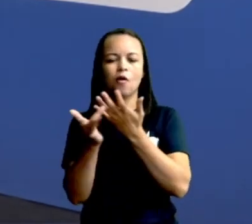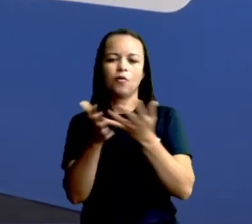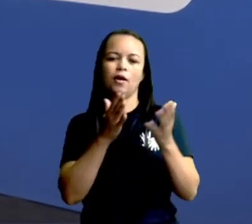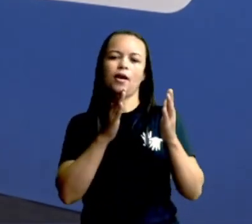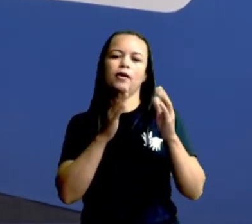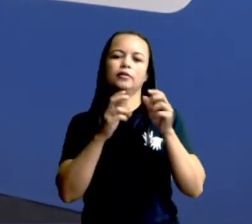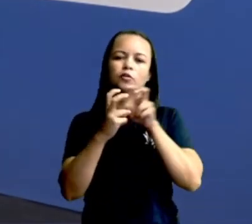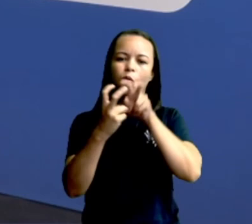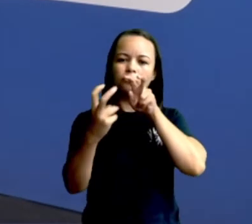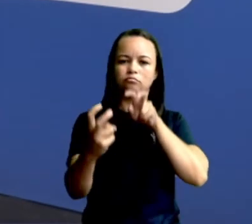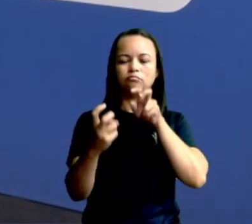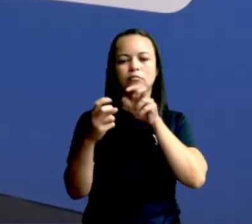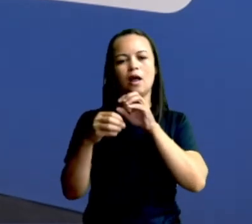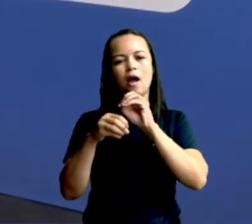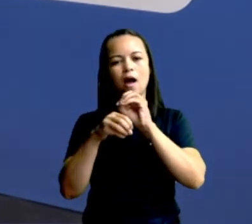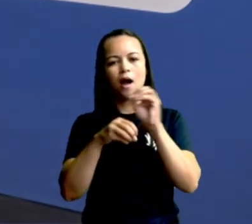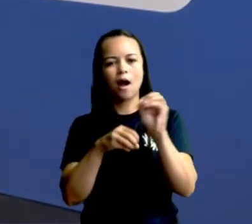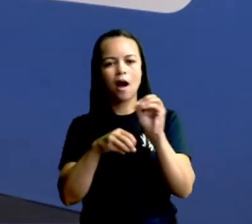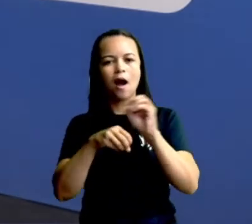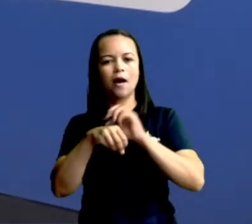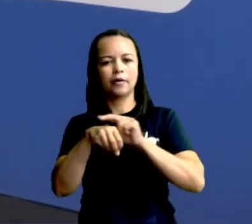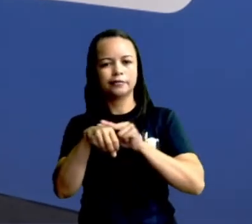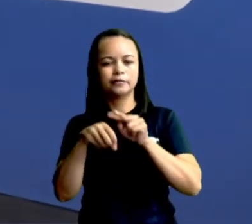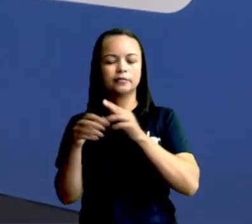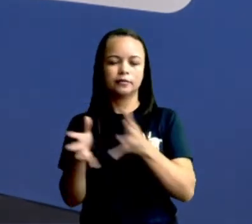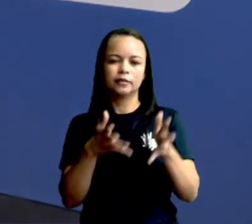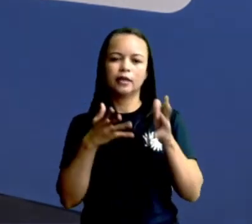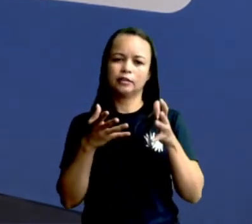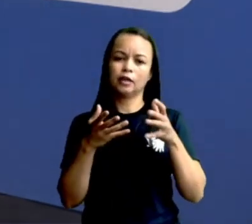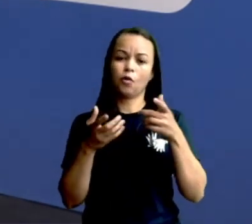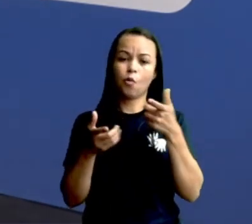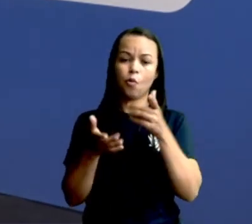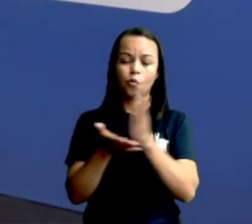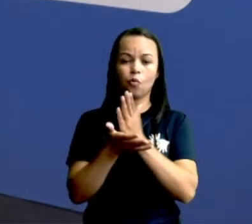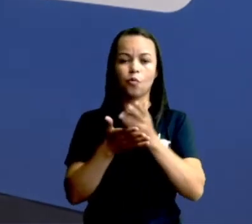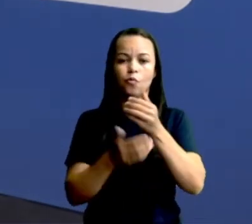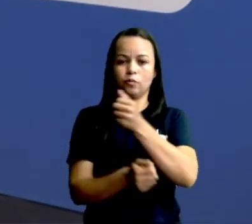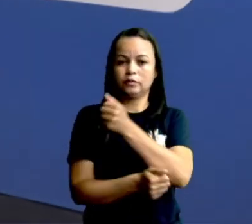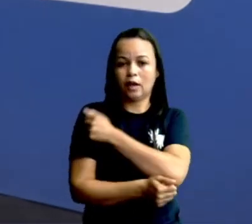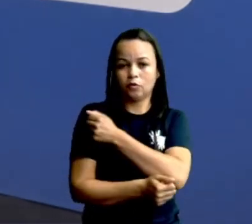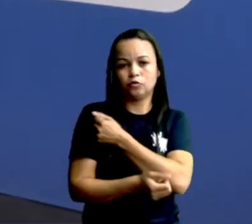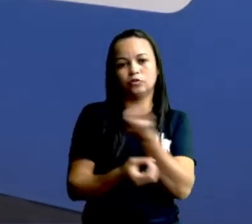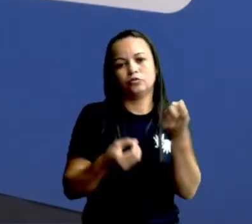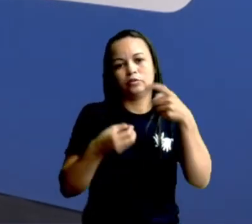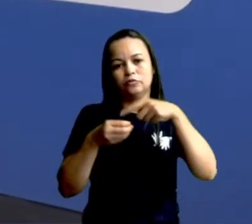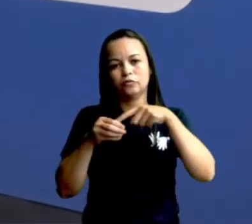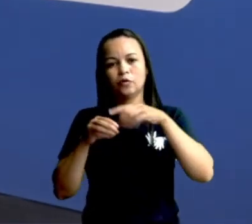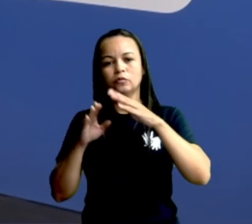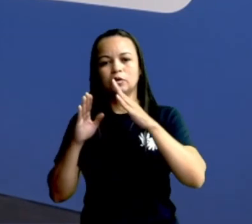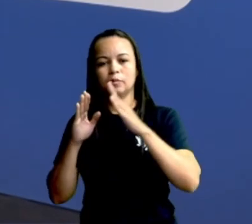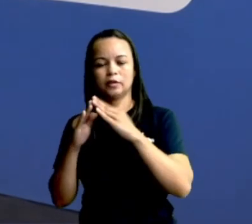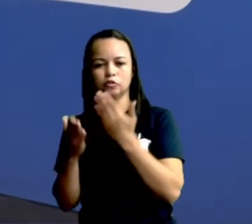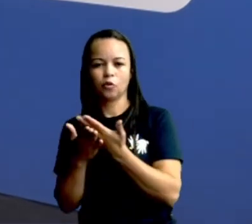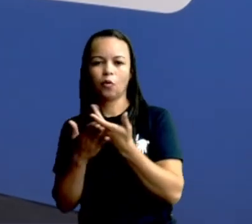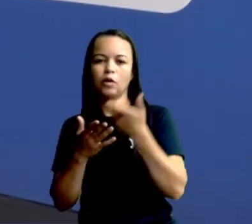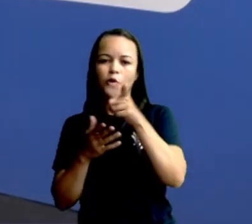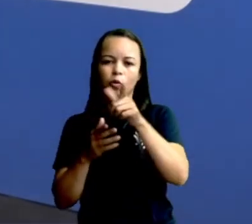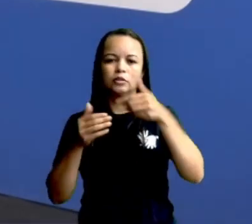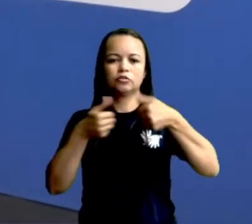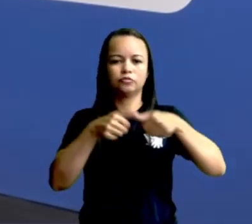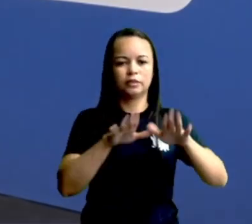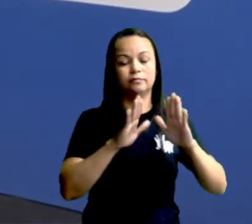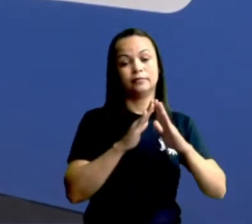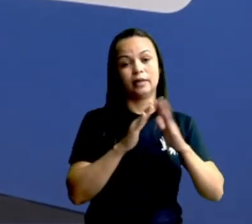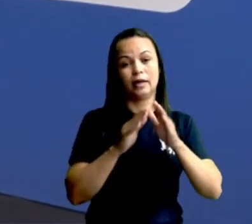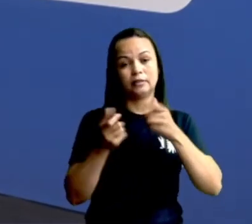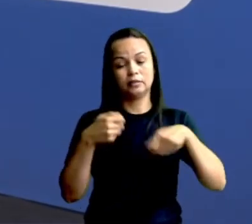as aulas estão voltando para a escola, algumas crianças ainda estão em casa, outras estão voltando. Então, fiquem tranquilos que a gente está fazendo o possível para